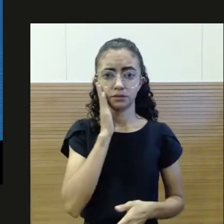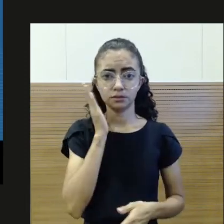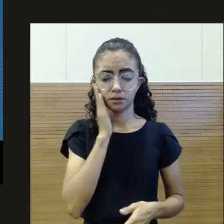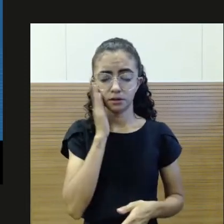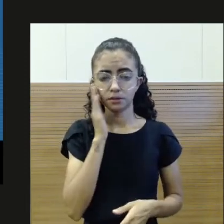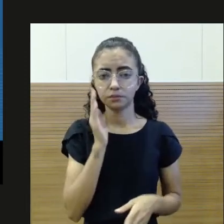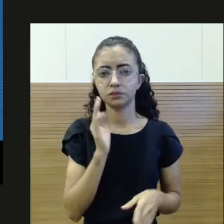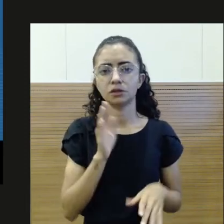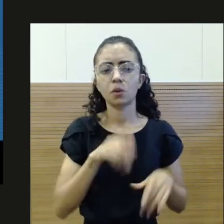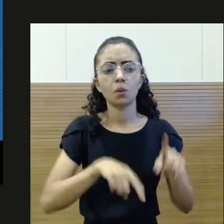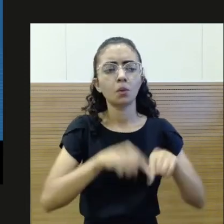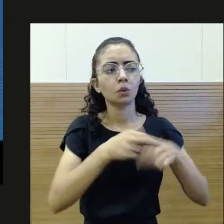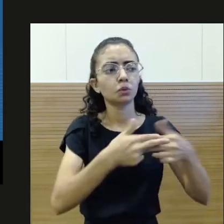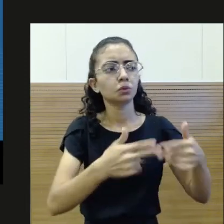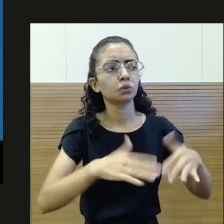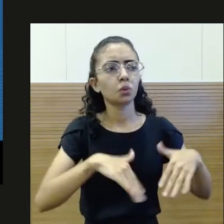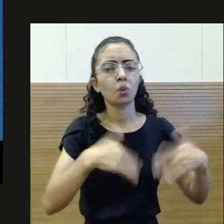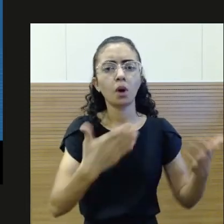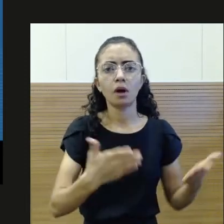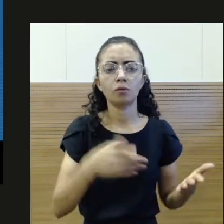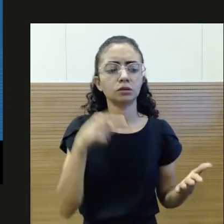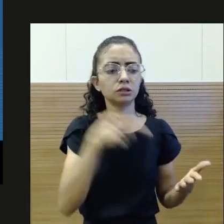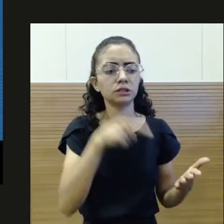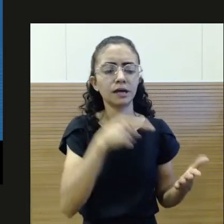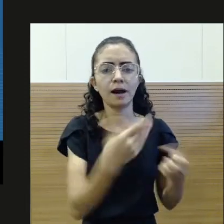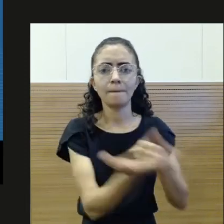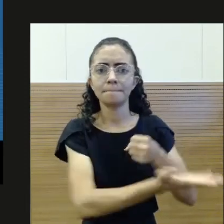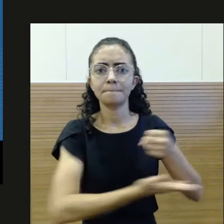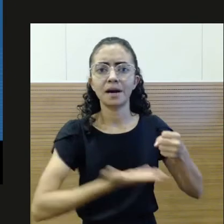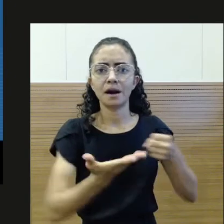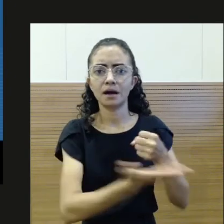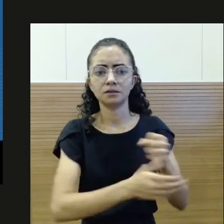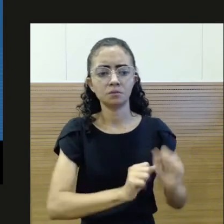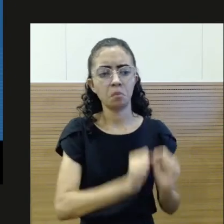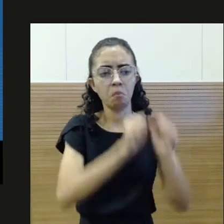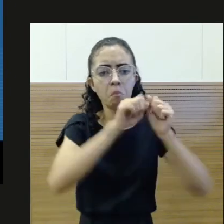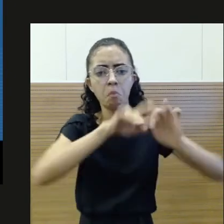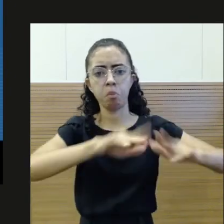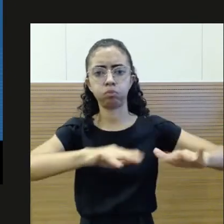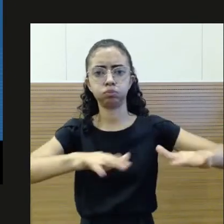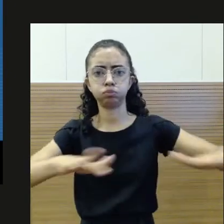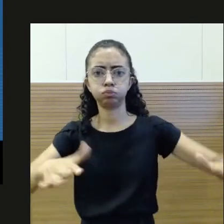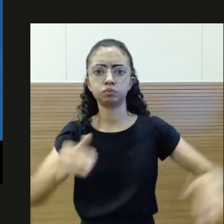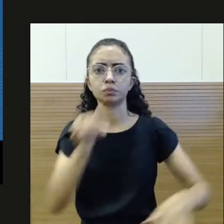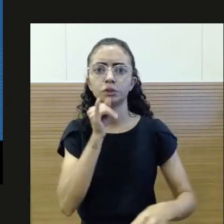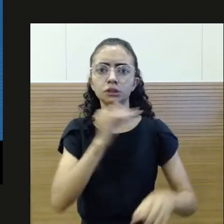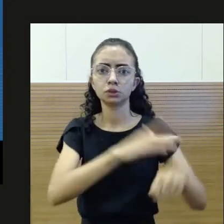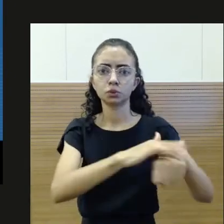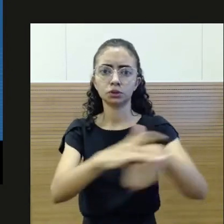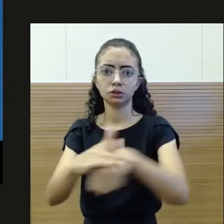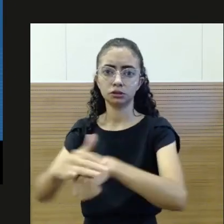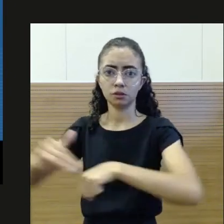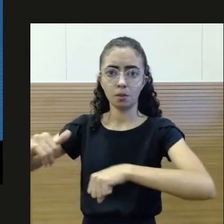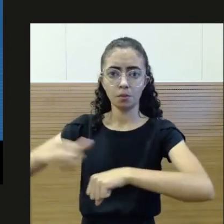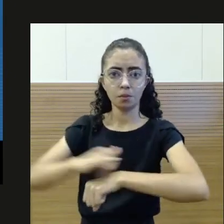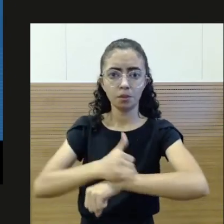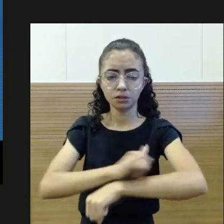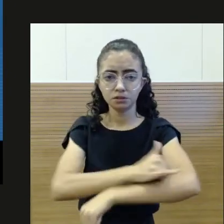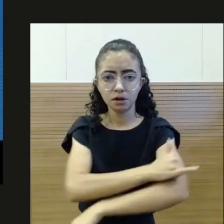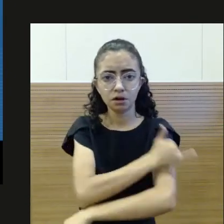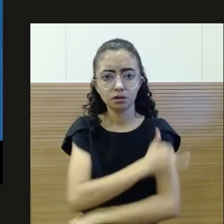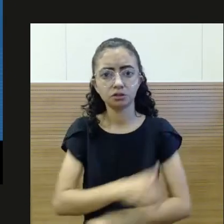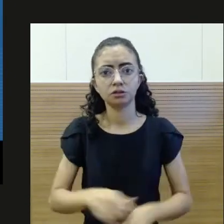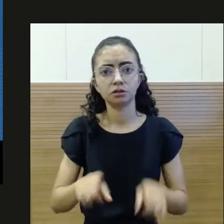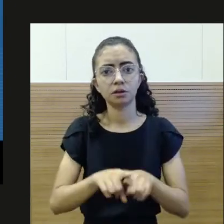a fonte motriz da expansão dessas epidemias, como a epidemia de obesidade e doenças crônicas